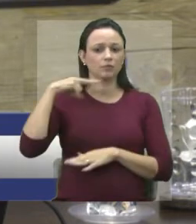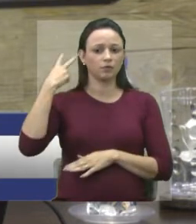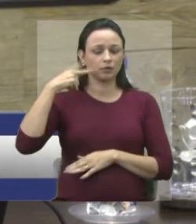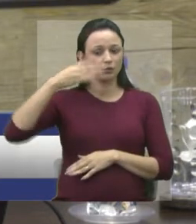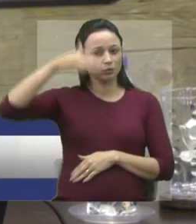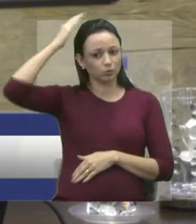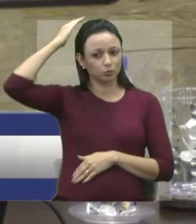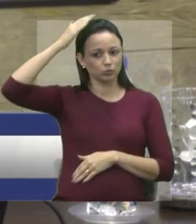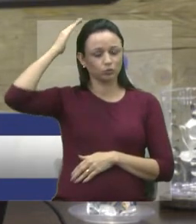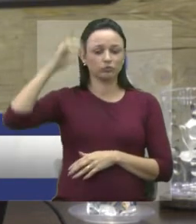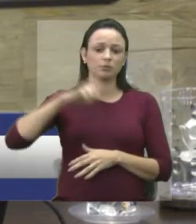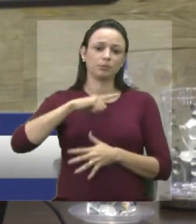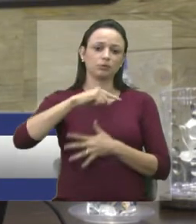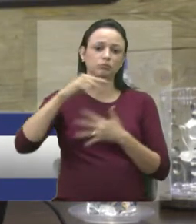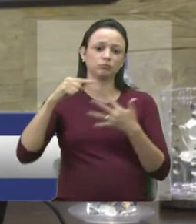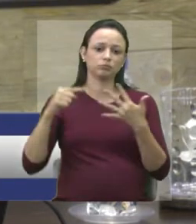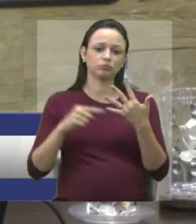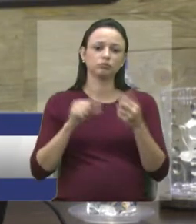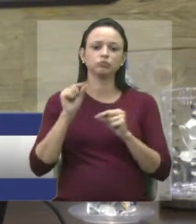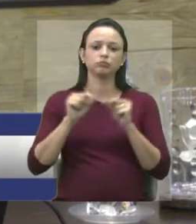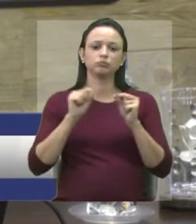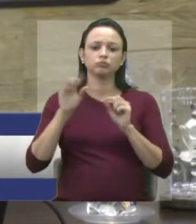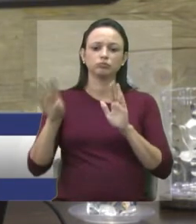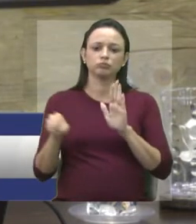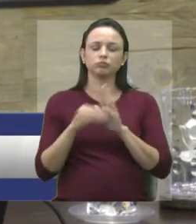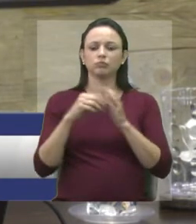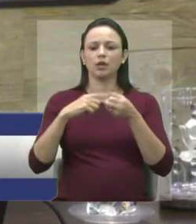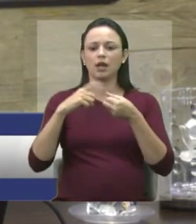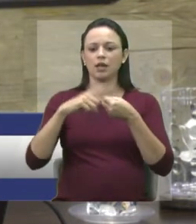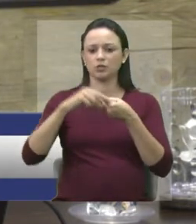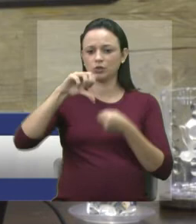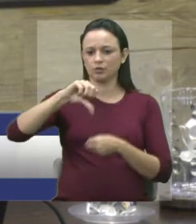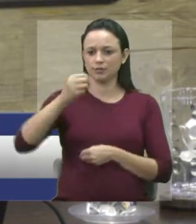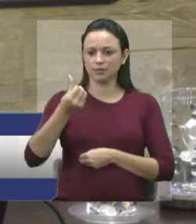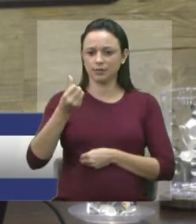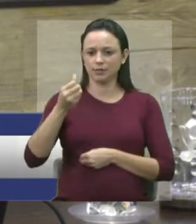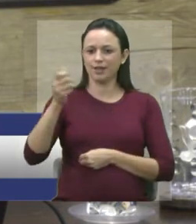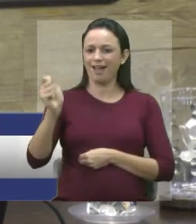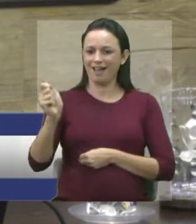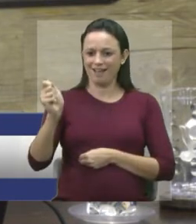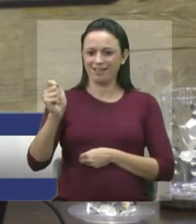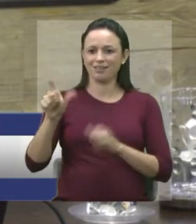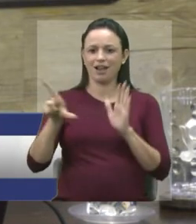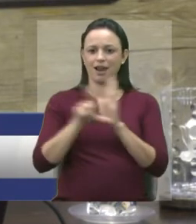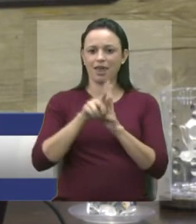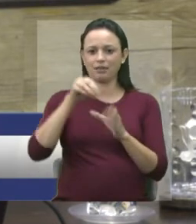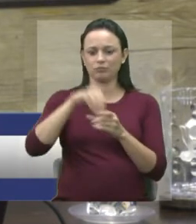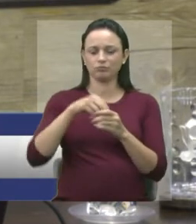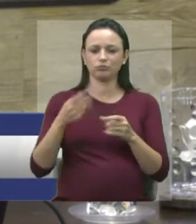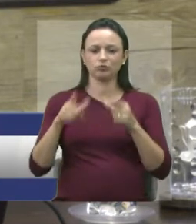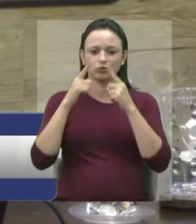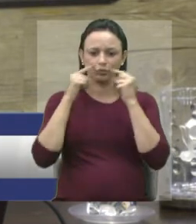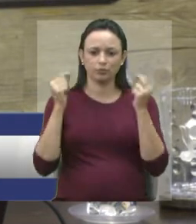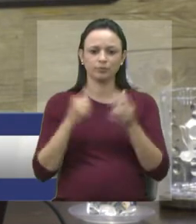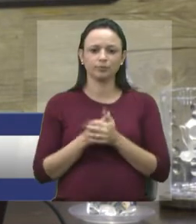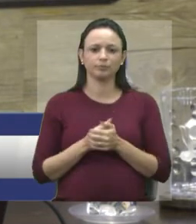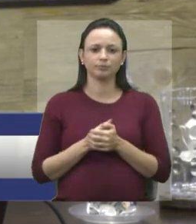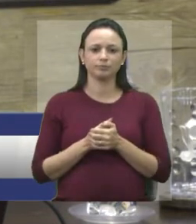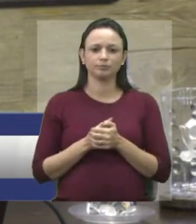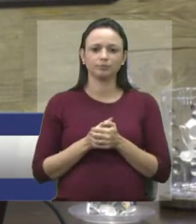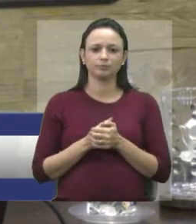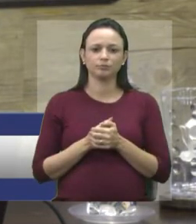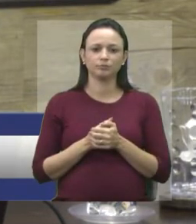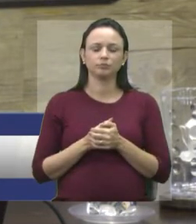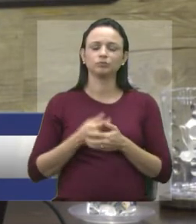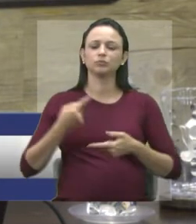Tuco Bauab e outros, que insere o artigo 96A na Lei Orgânica do Município de Jaú.